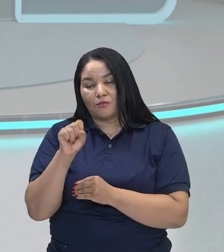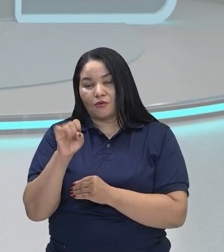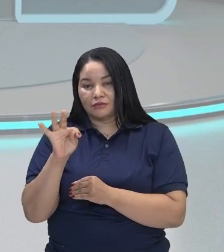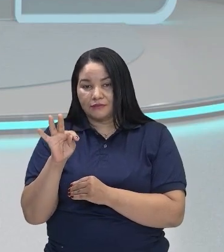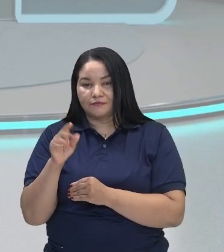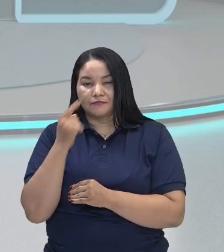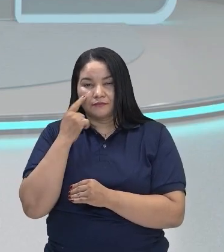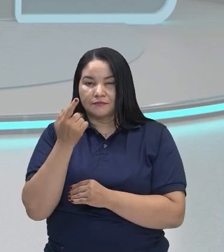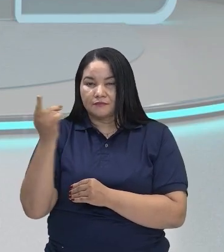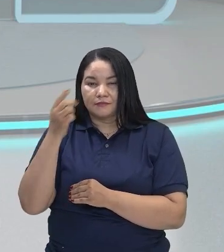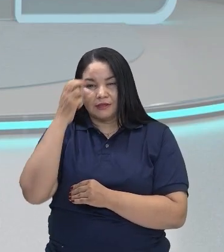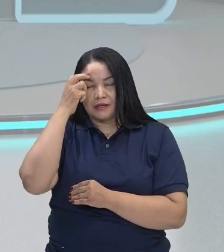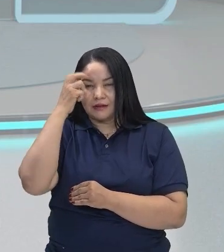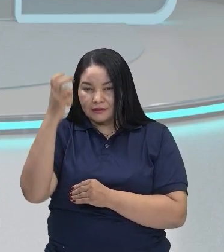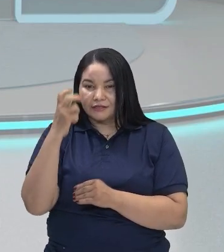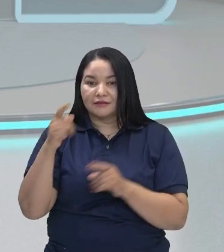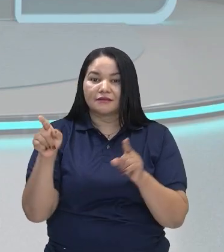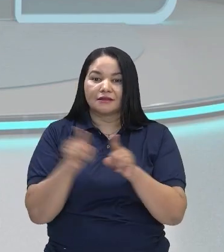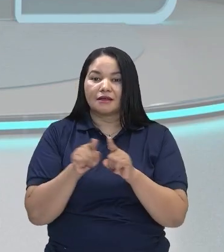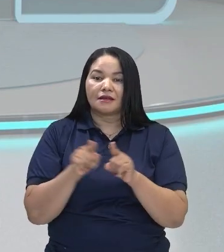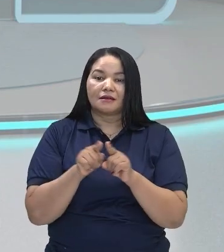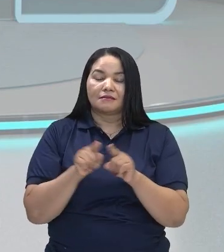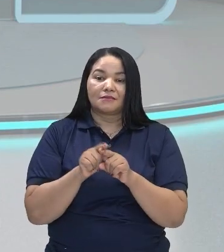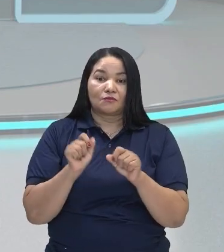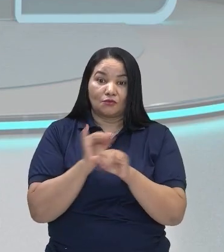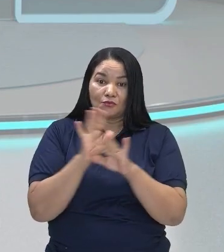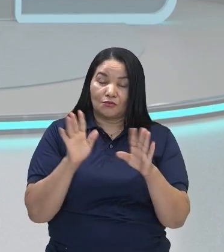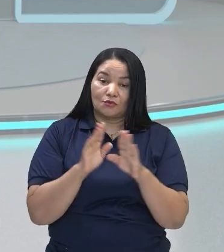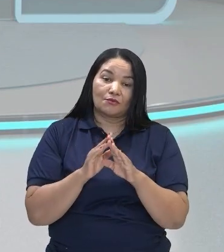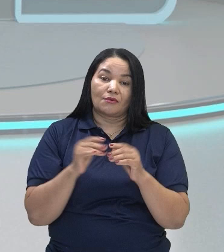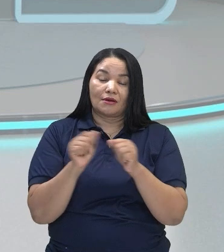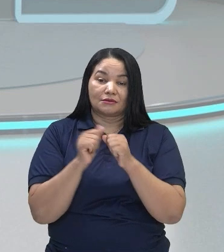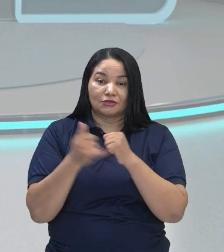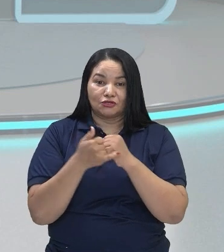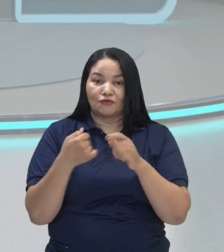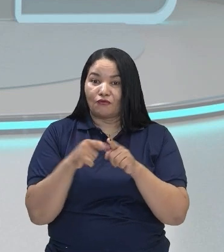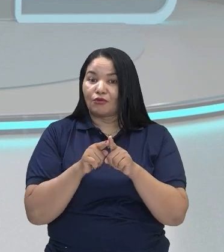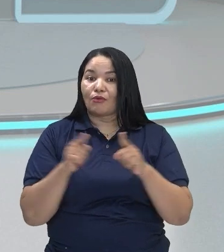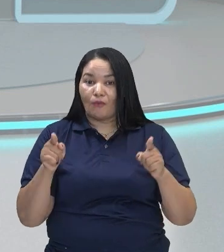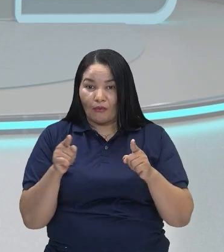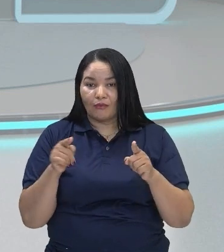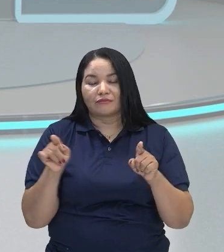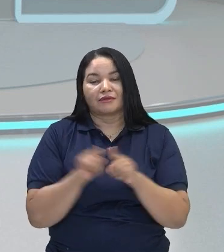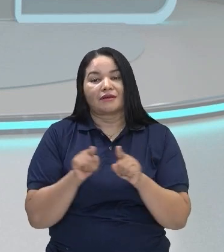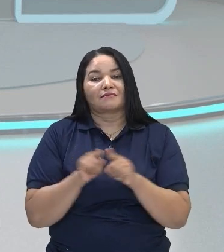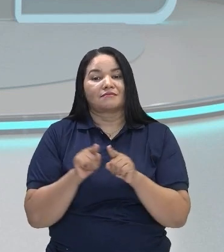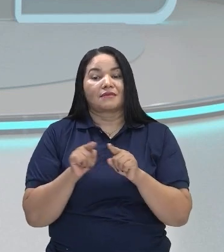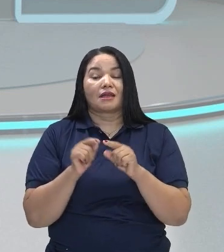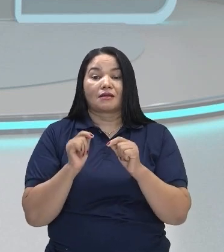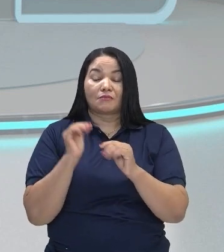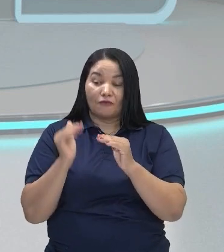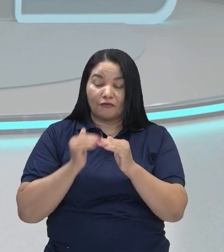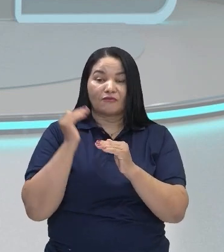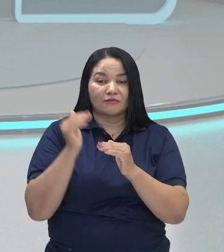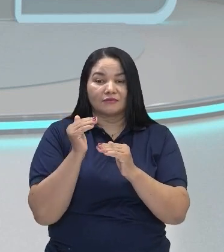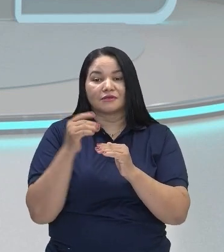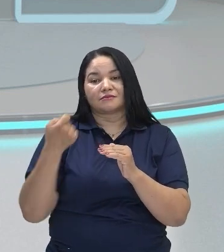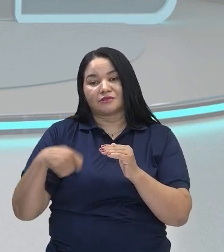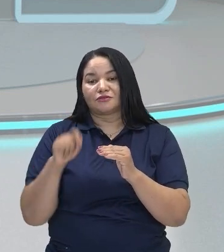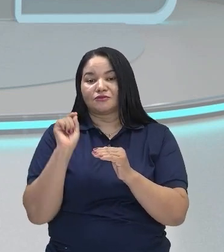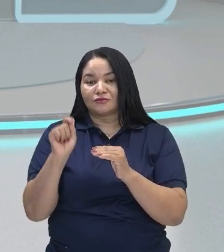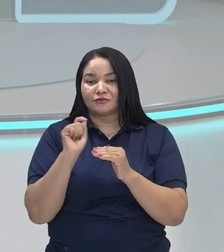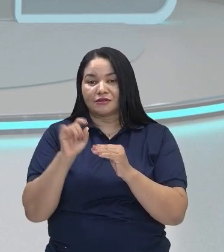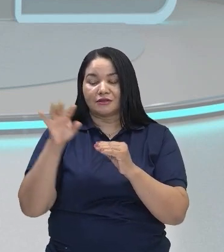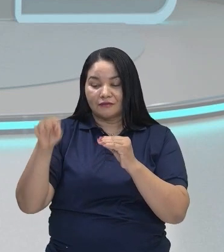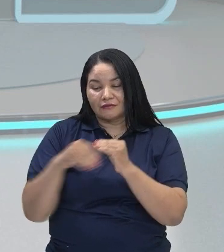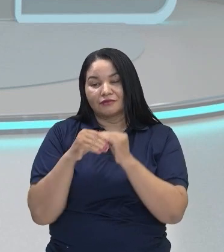Intelligent, também claramente um adjetivo longo, e esse adjetivo longo, então, ele vai formar o seu superlativo pelo acréscimo do